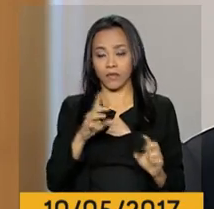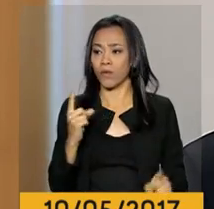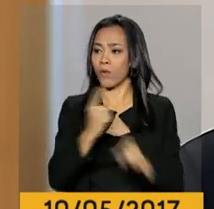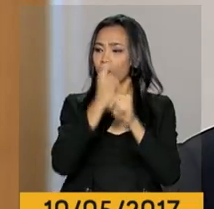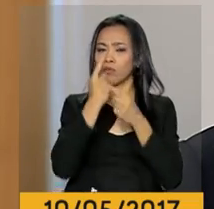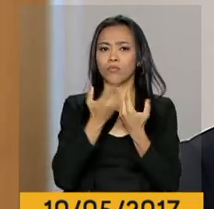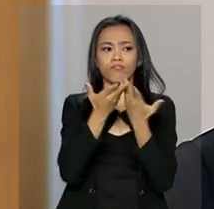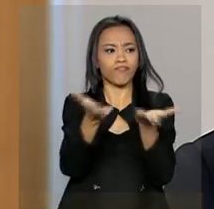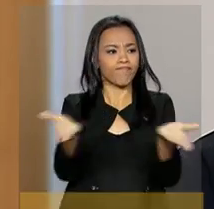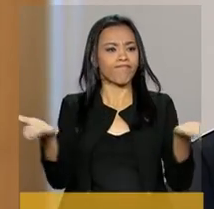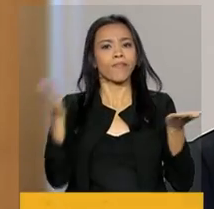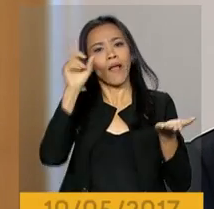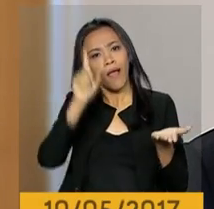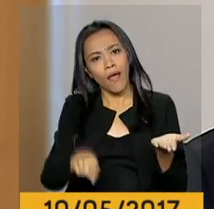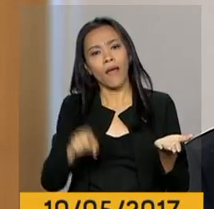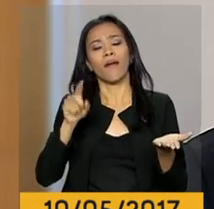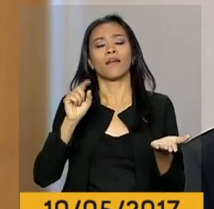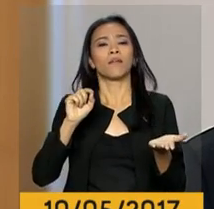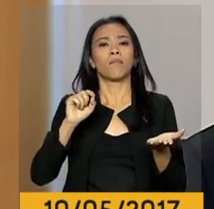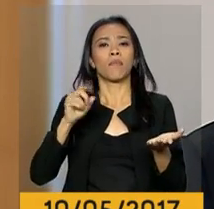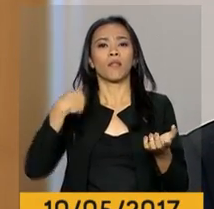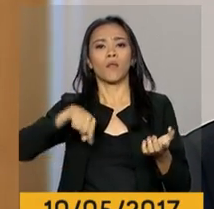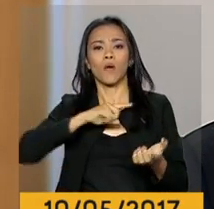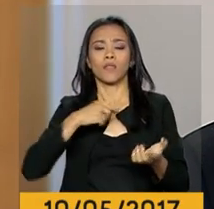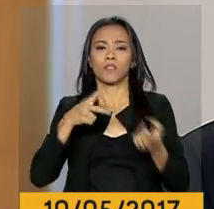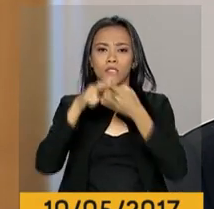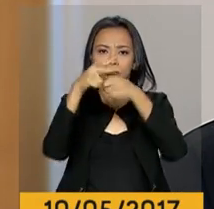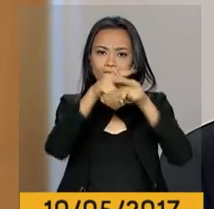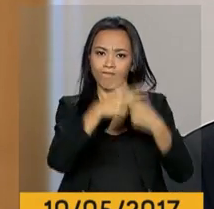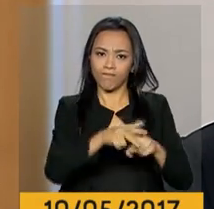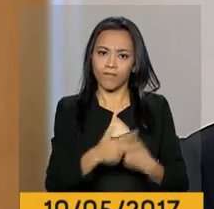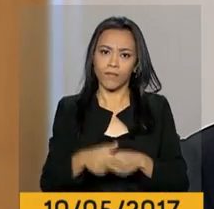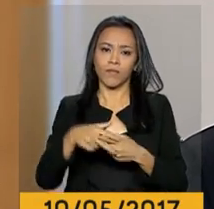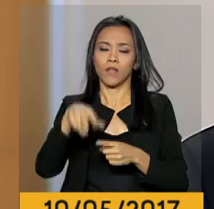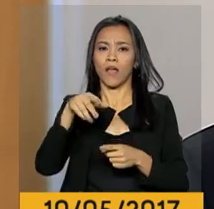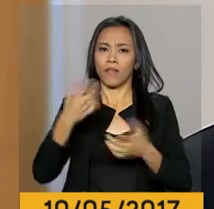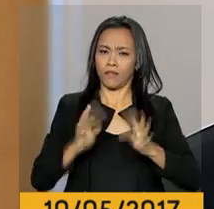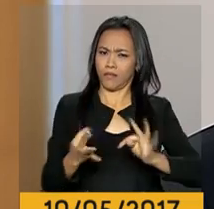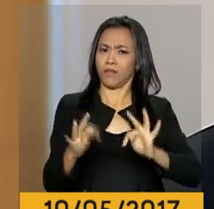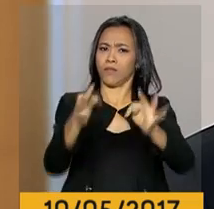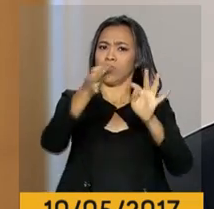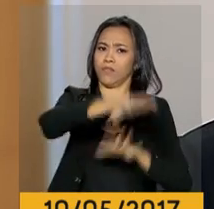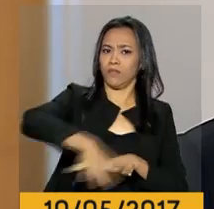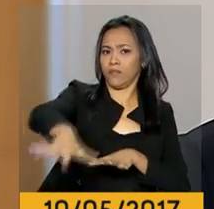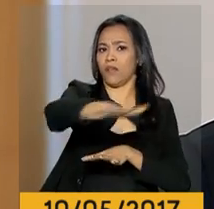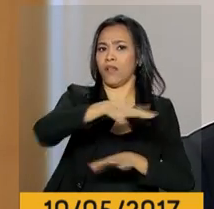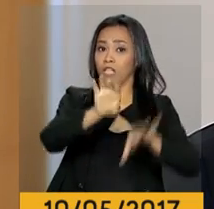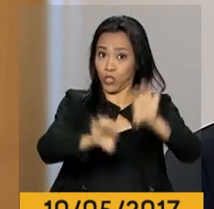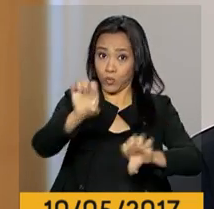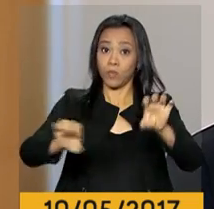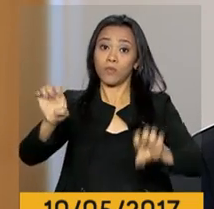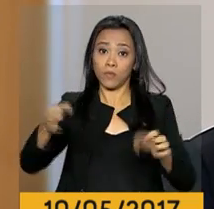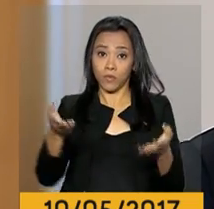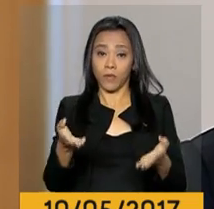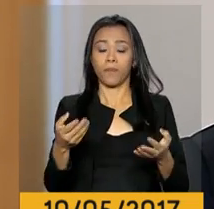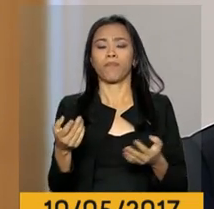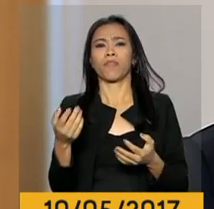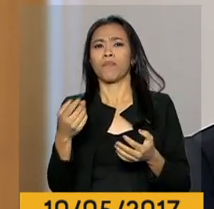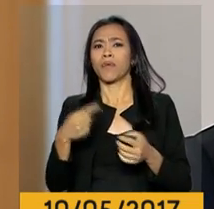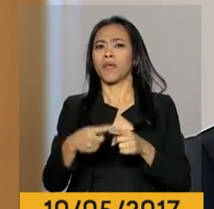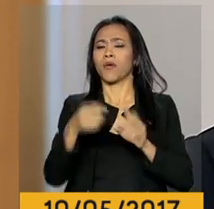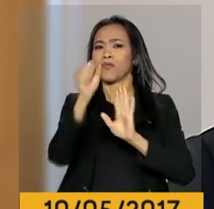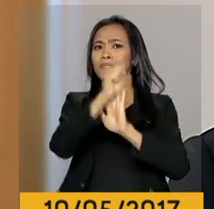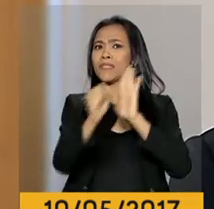modernizar a nossa infraestrutura nós estamos para usar uma expressão do Moreira Franco trazendo o Brasil do século